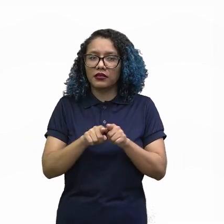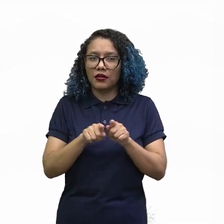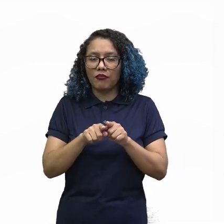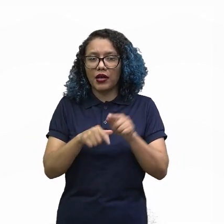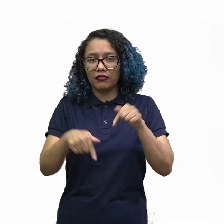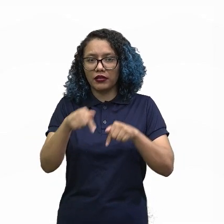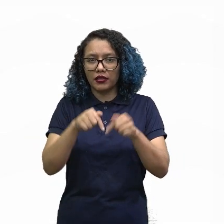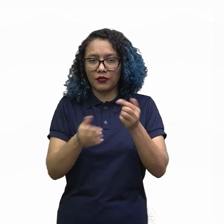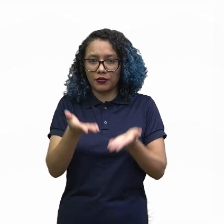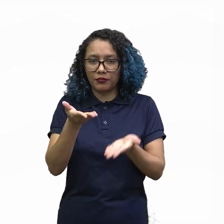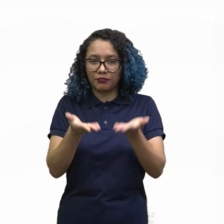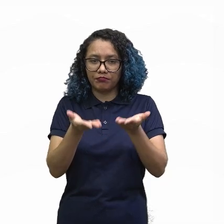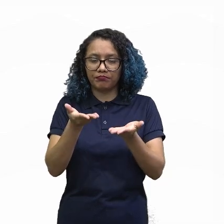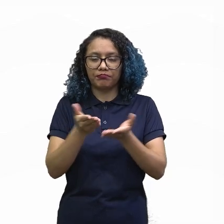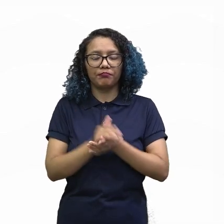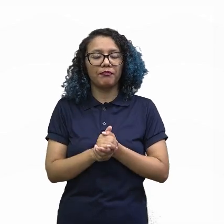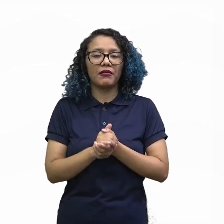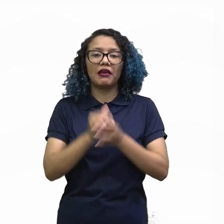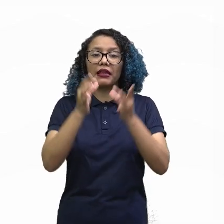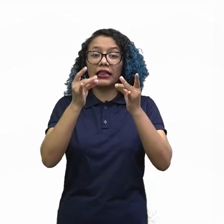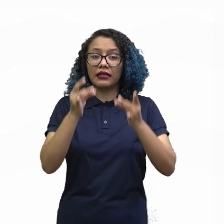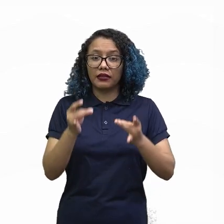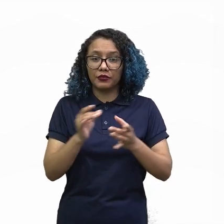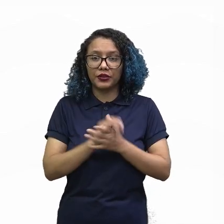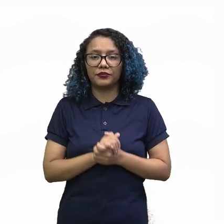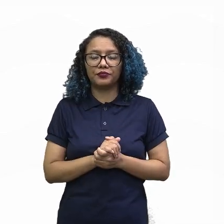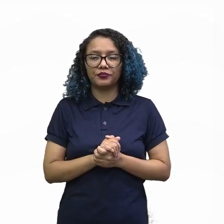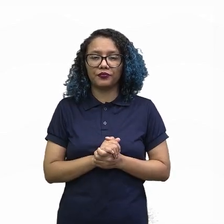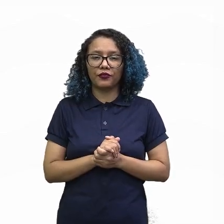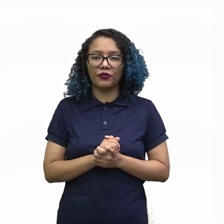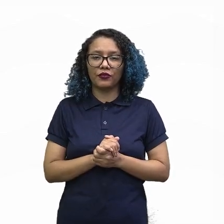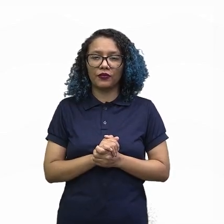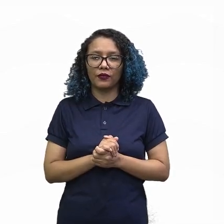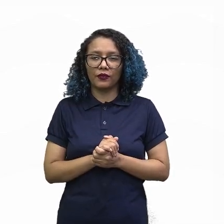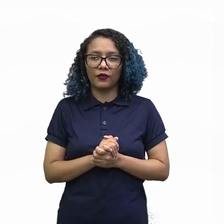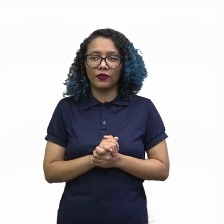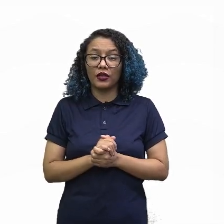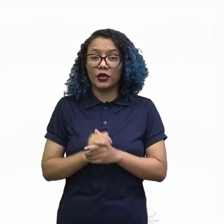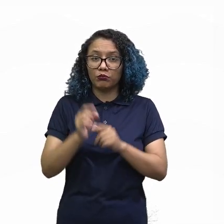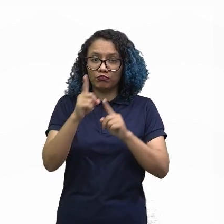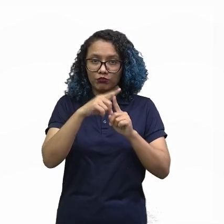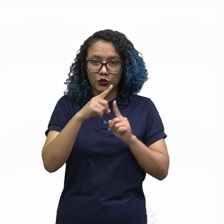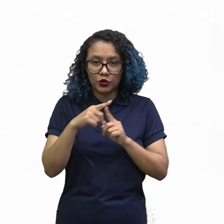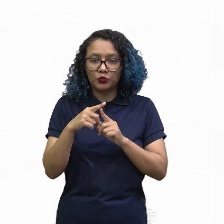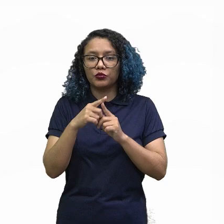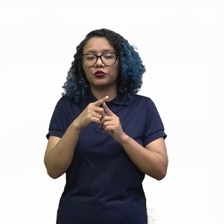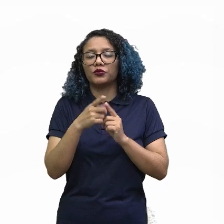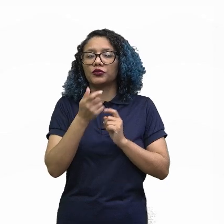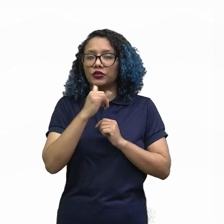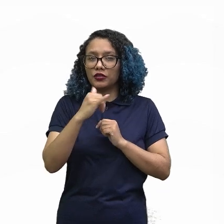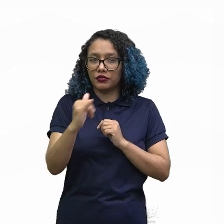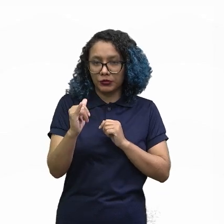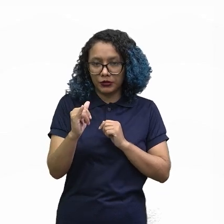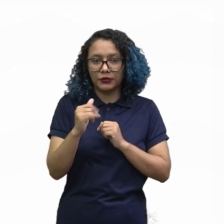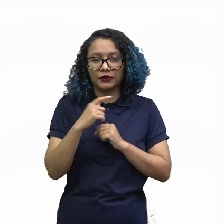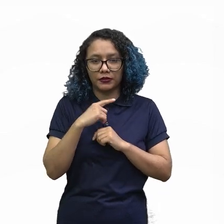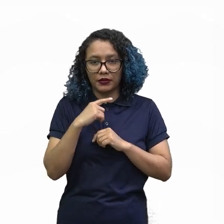químico. No detalhamento, nós teremos fontes de energia